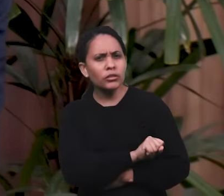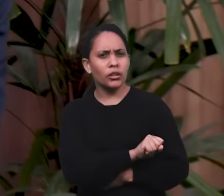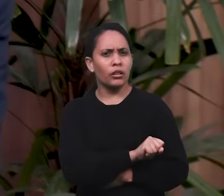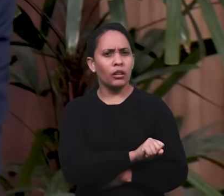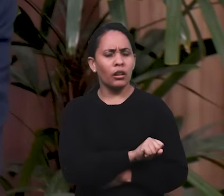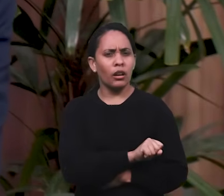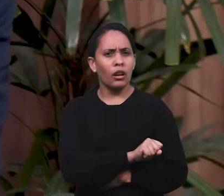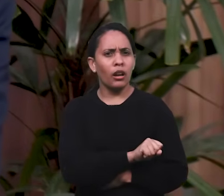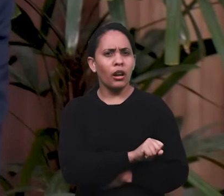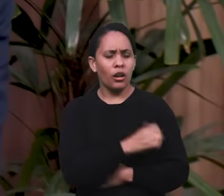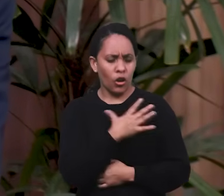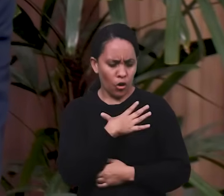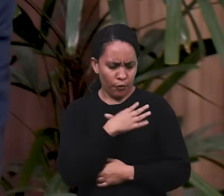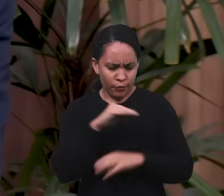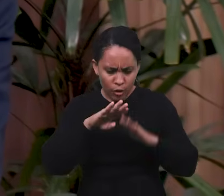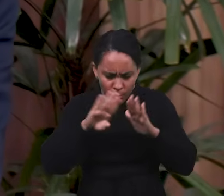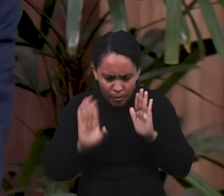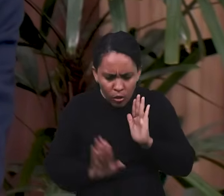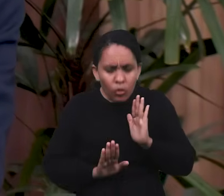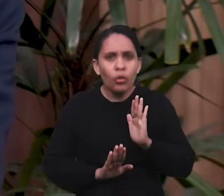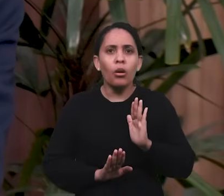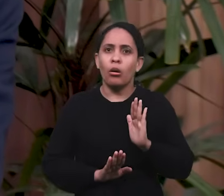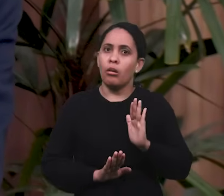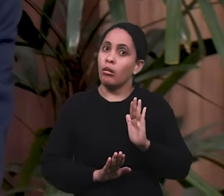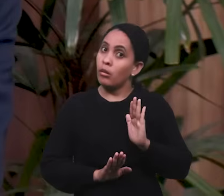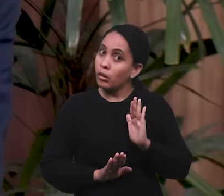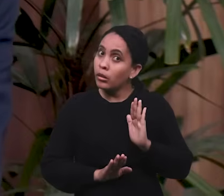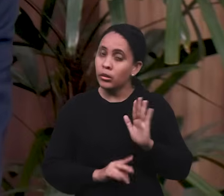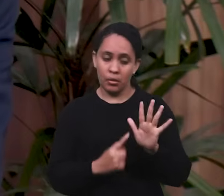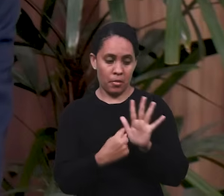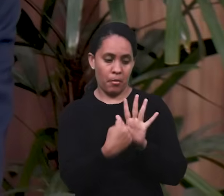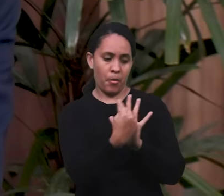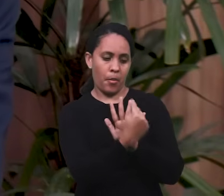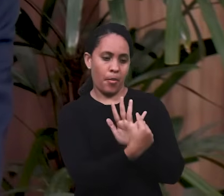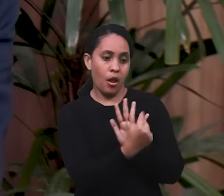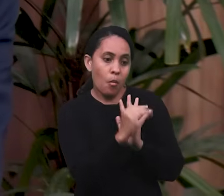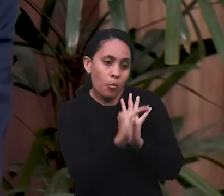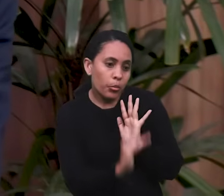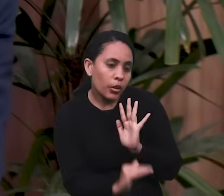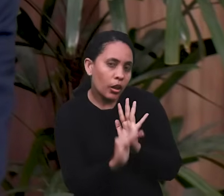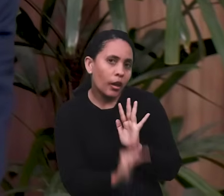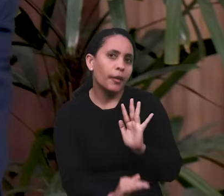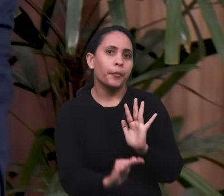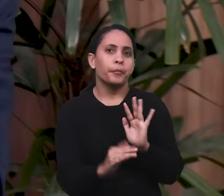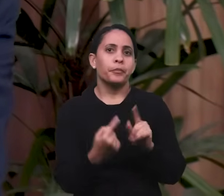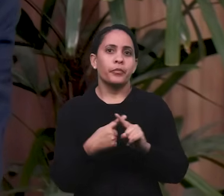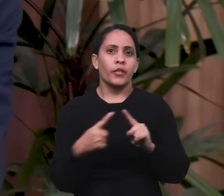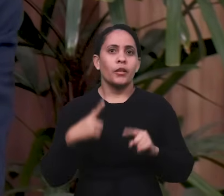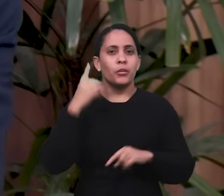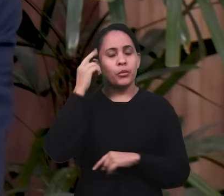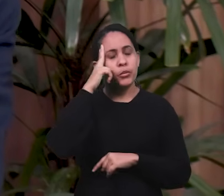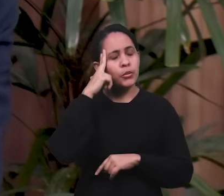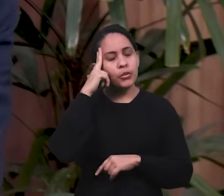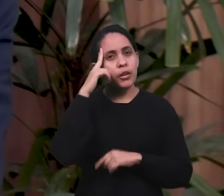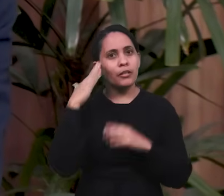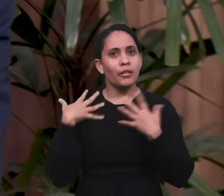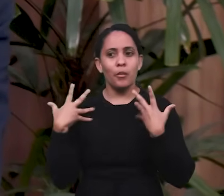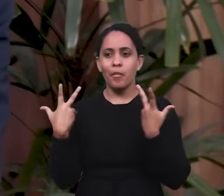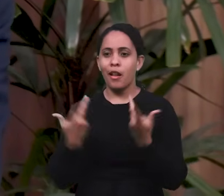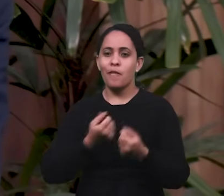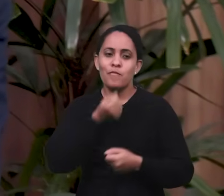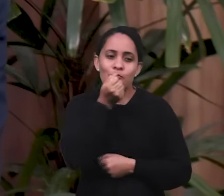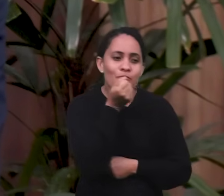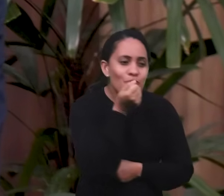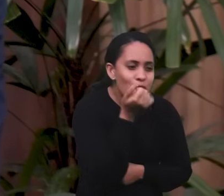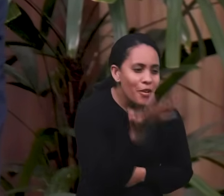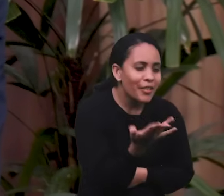lembrar que ele era o caçula, o que naquela época pesava muito nas tradições familiares. Ele pega um sonho tão maravilhoso como esse e